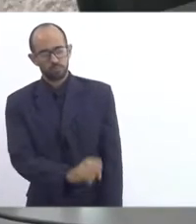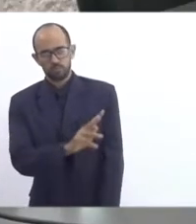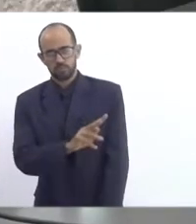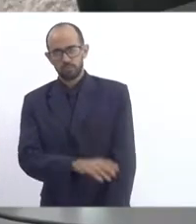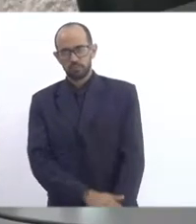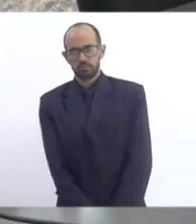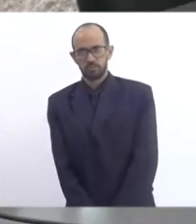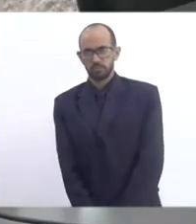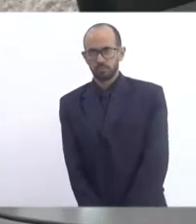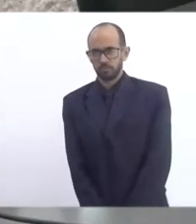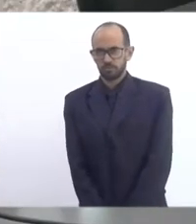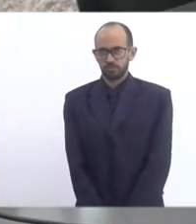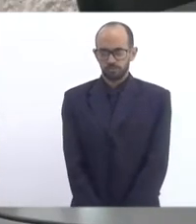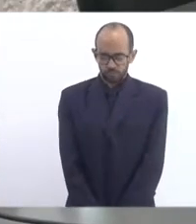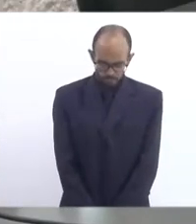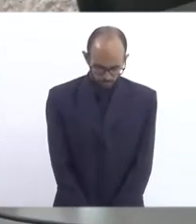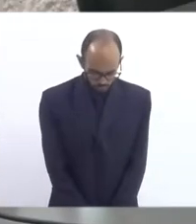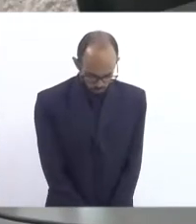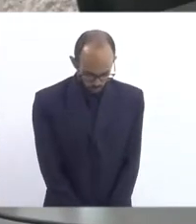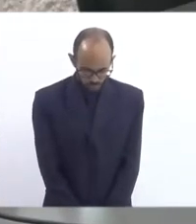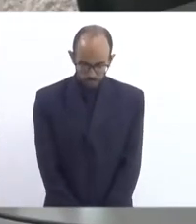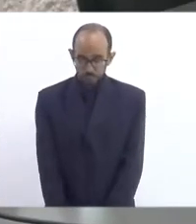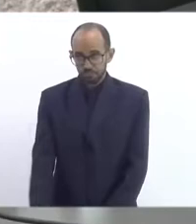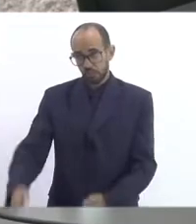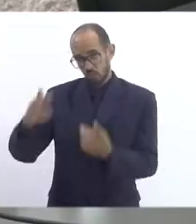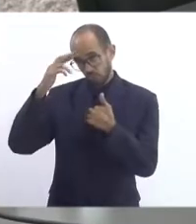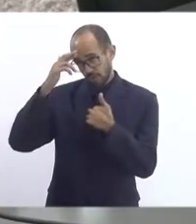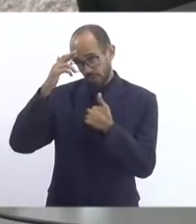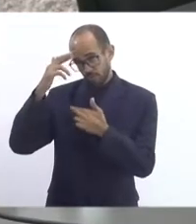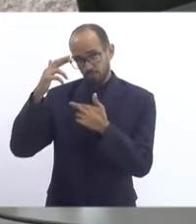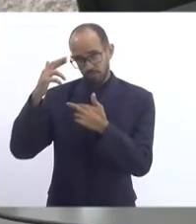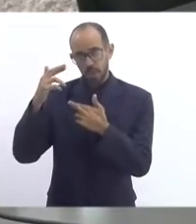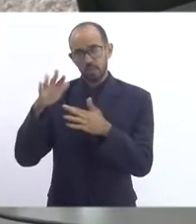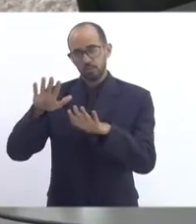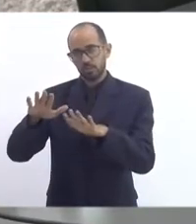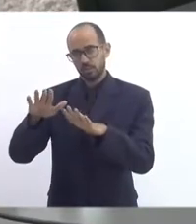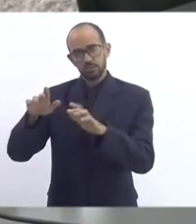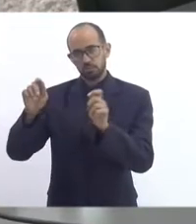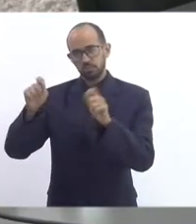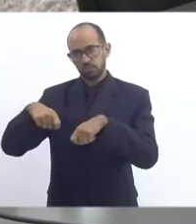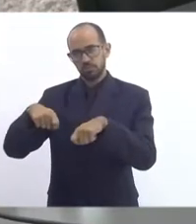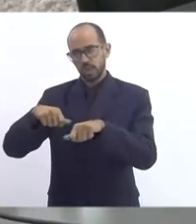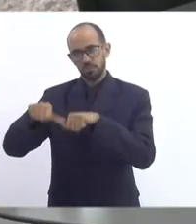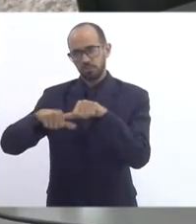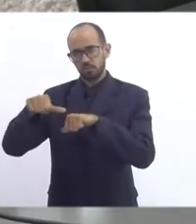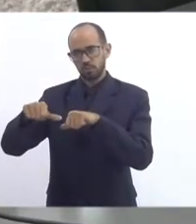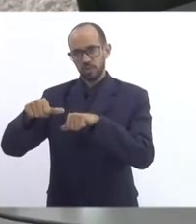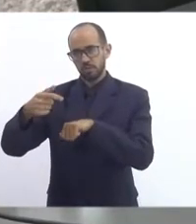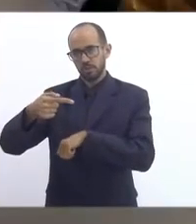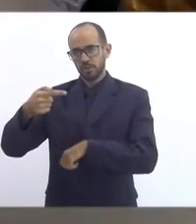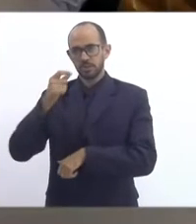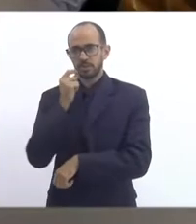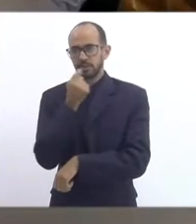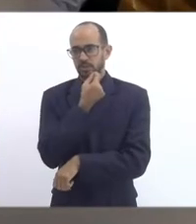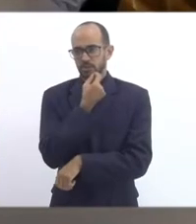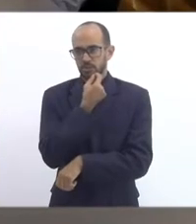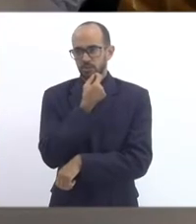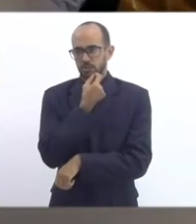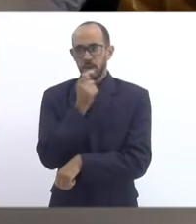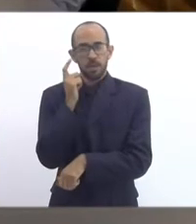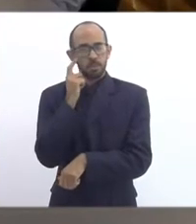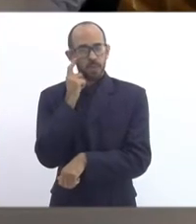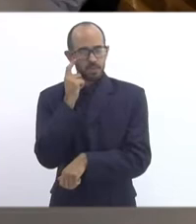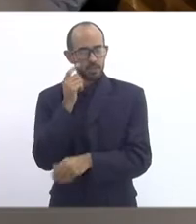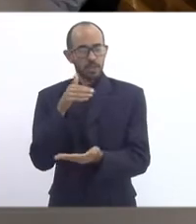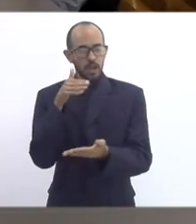a distância continua lúcido. Respeito muito ao nosso colega, mas não dá para mudar a data para 7 de setembro. Imagina, a gente aprova uma lei de uma data e cada um vai